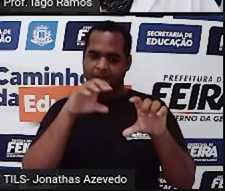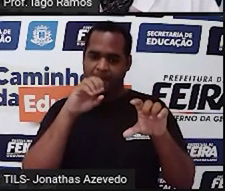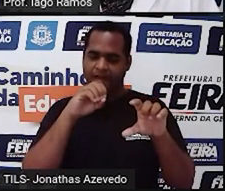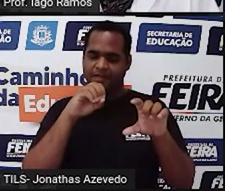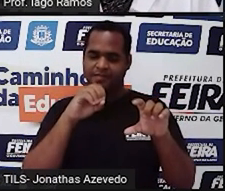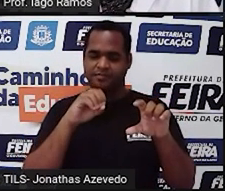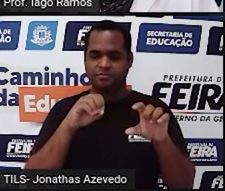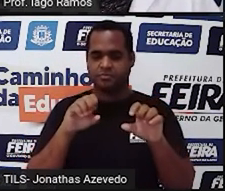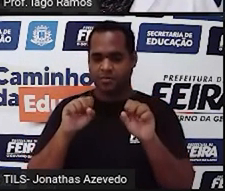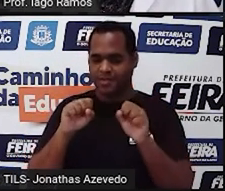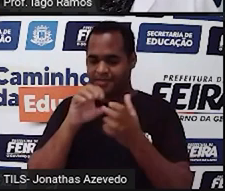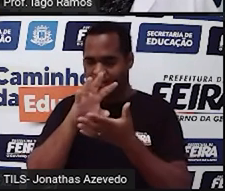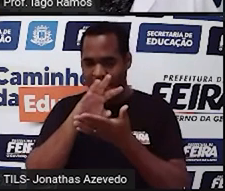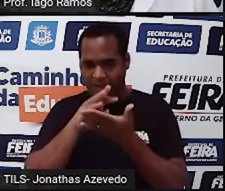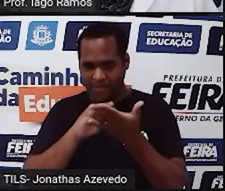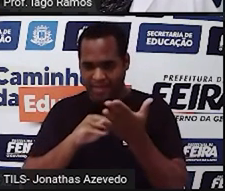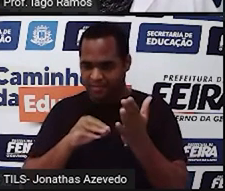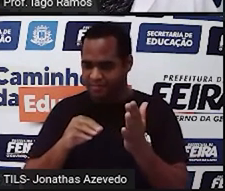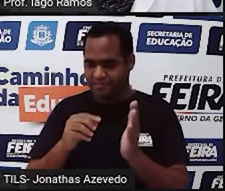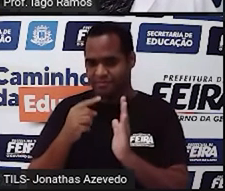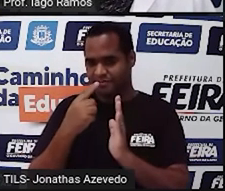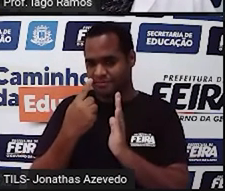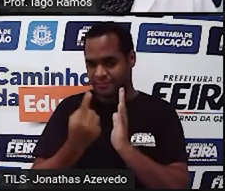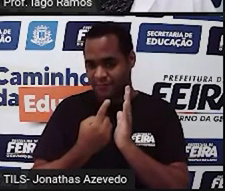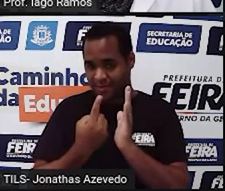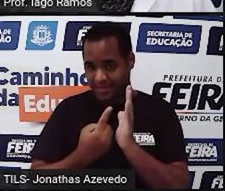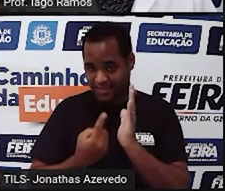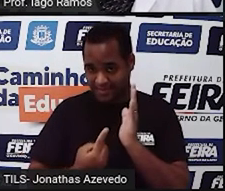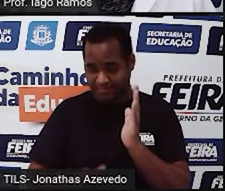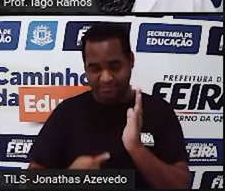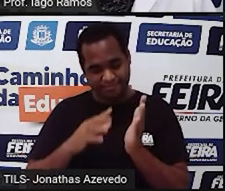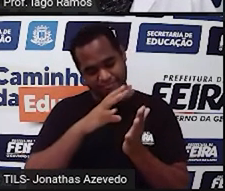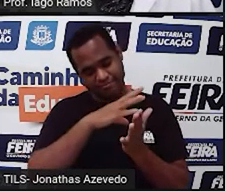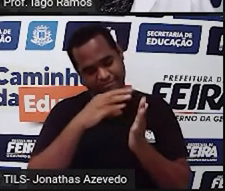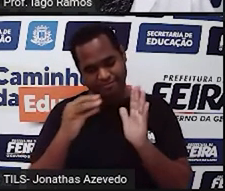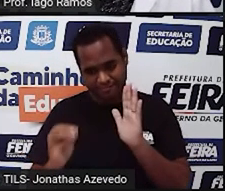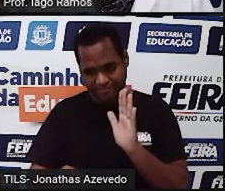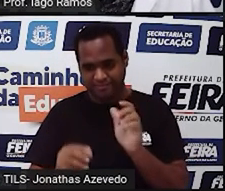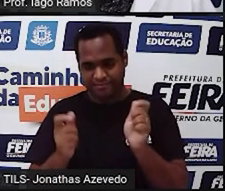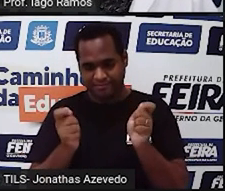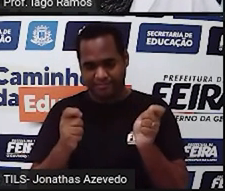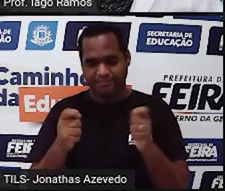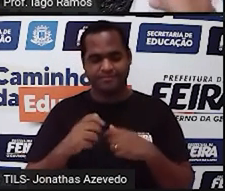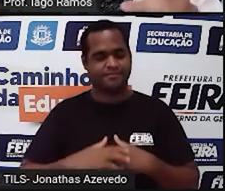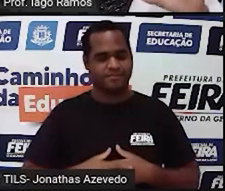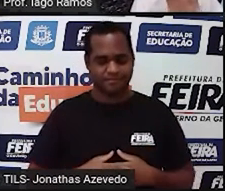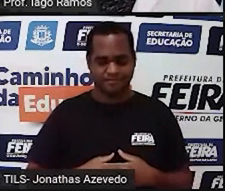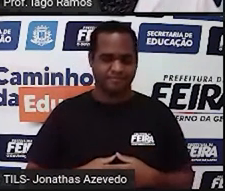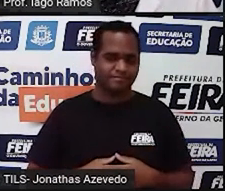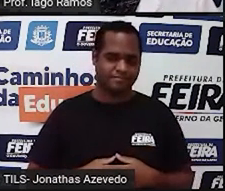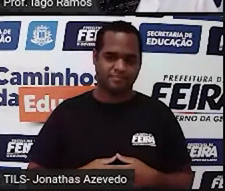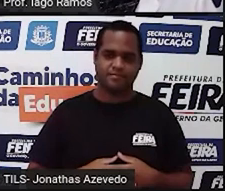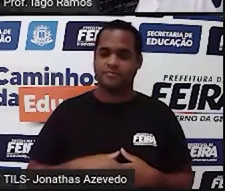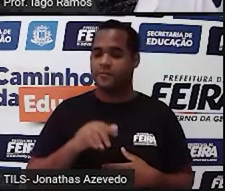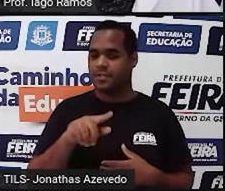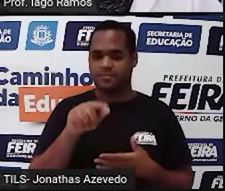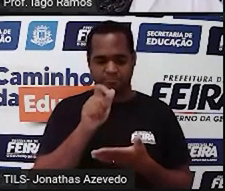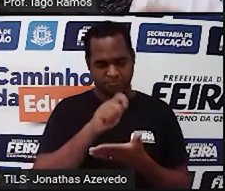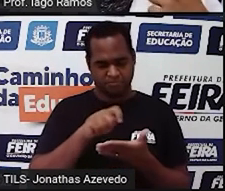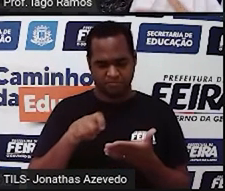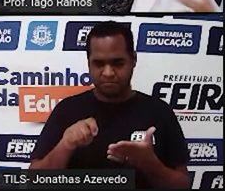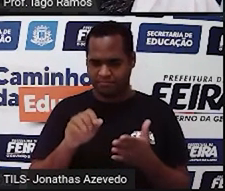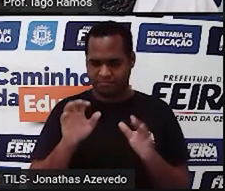é copia essa tabela no caderninho tá sem preencher